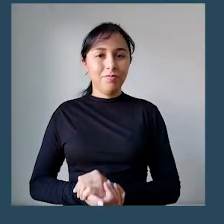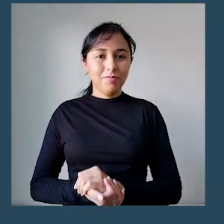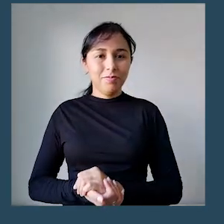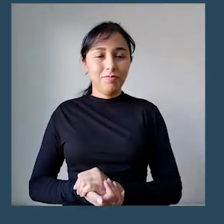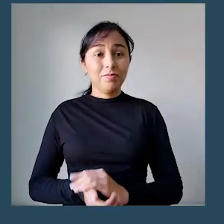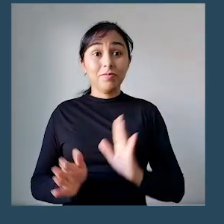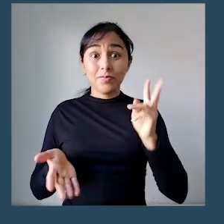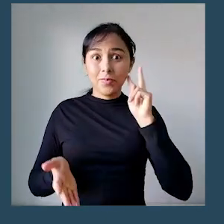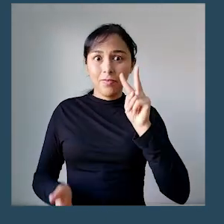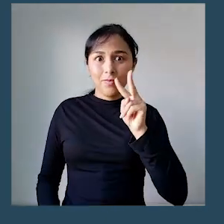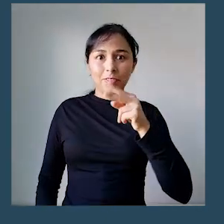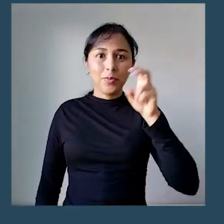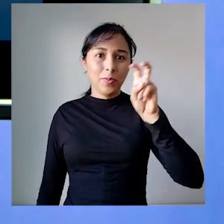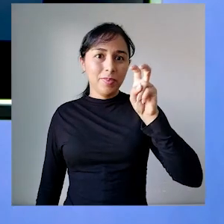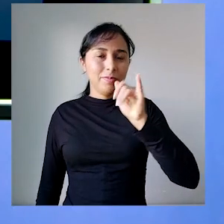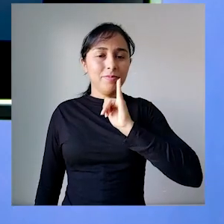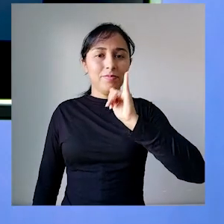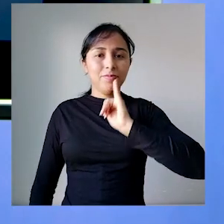aqui para mais um exemplo.